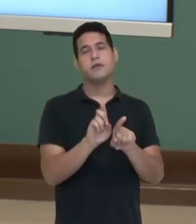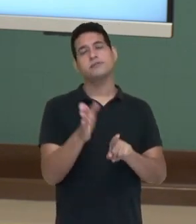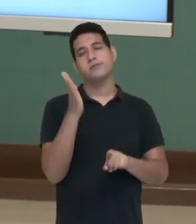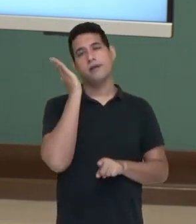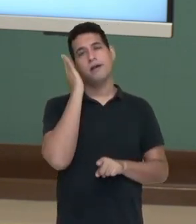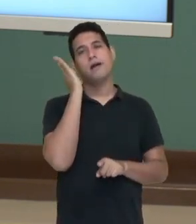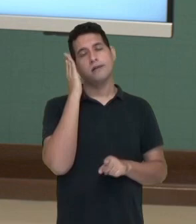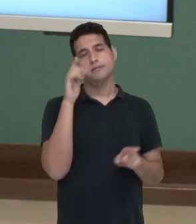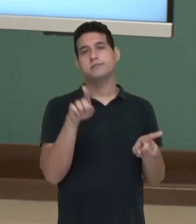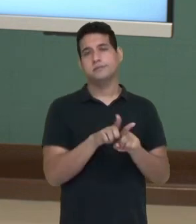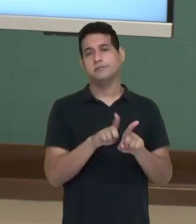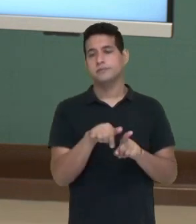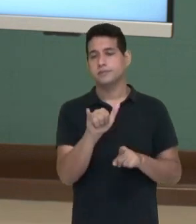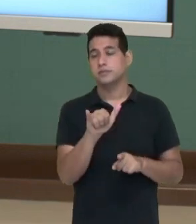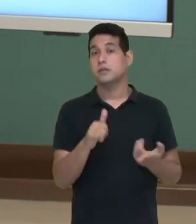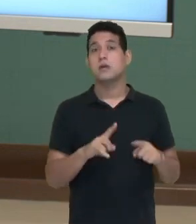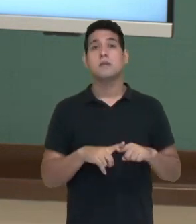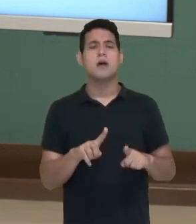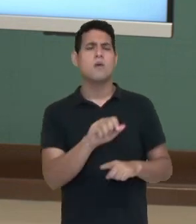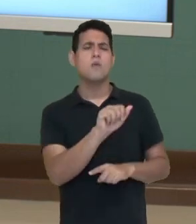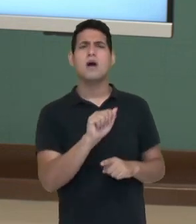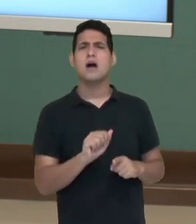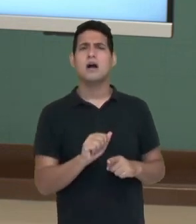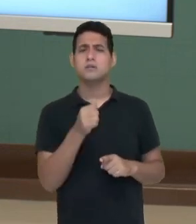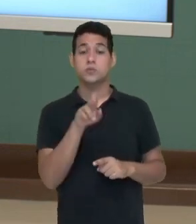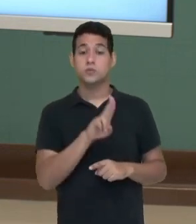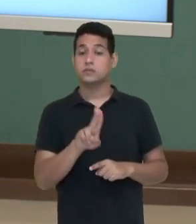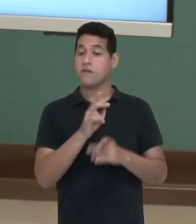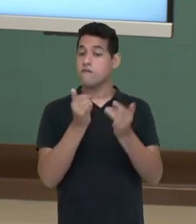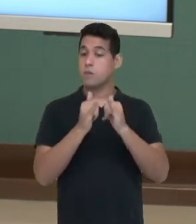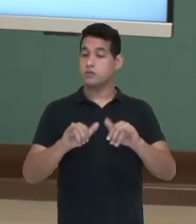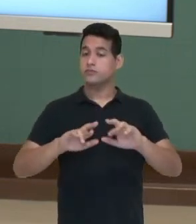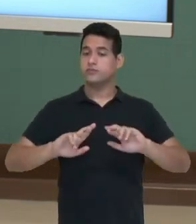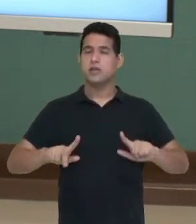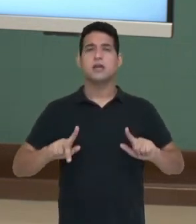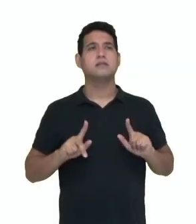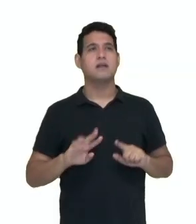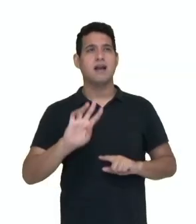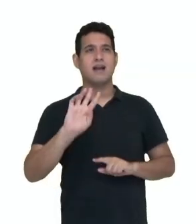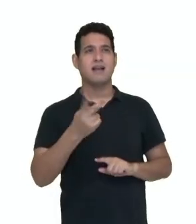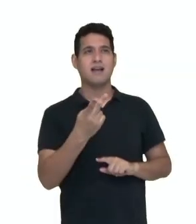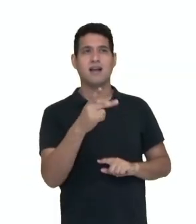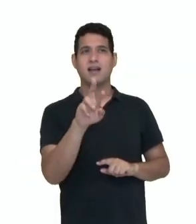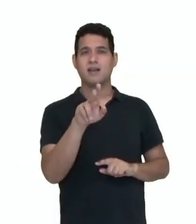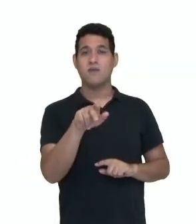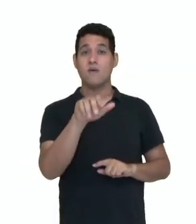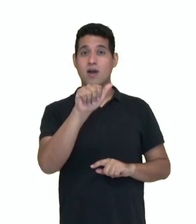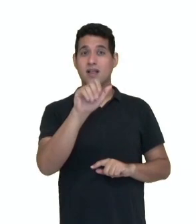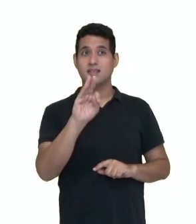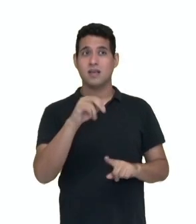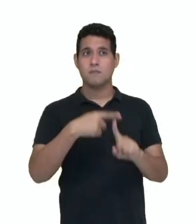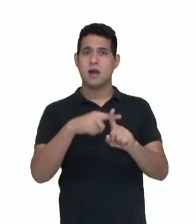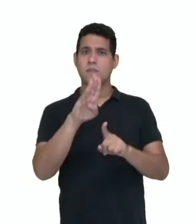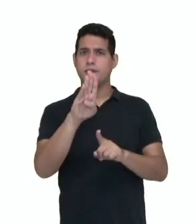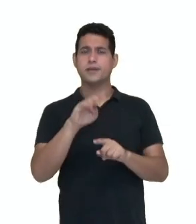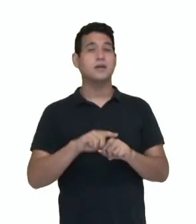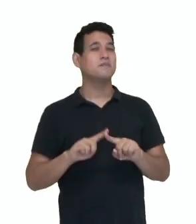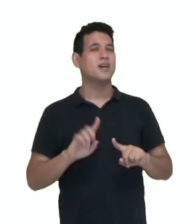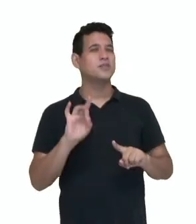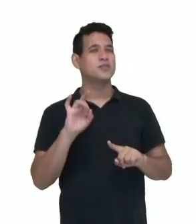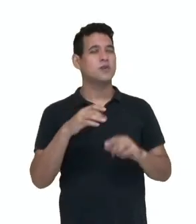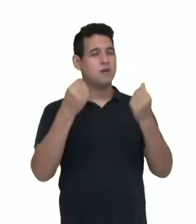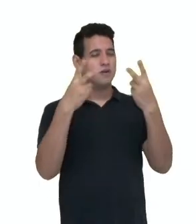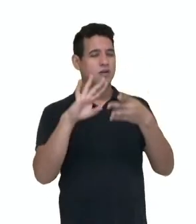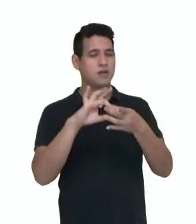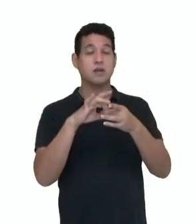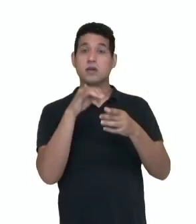né? Onde corta no eixo y. E o a, usa essa outra informação, ó. h igual a a de t mais b. Só